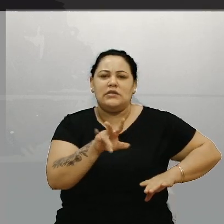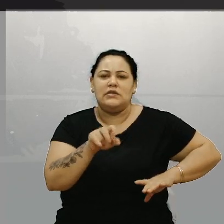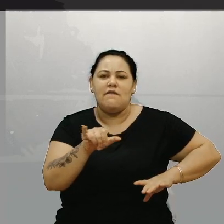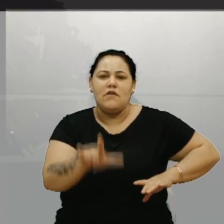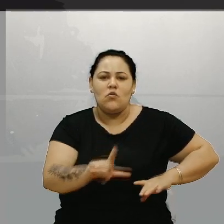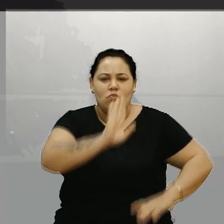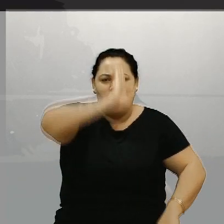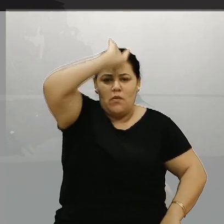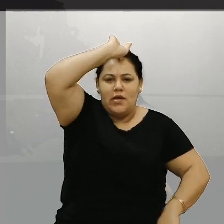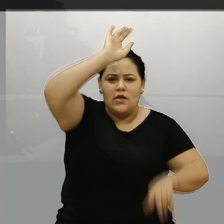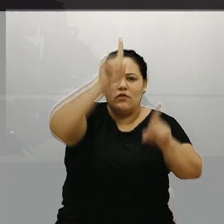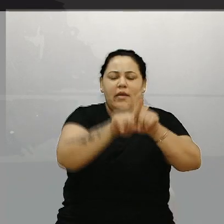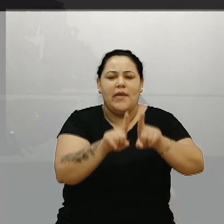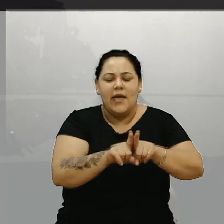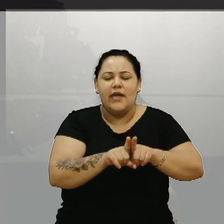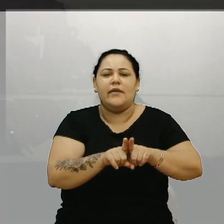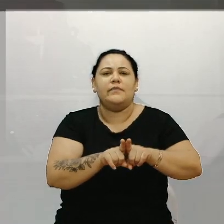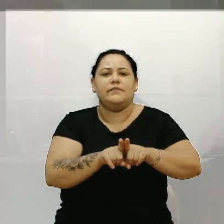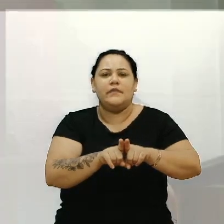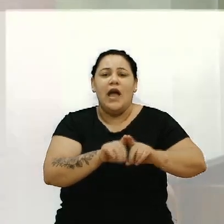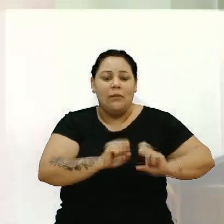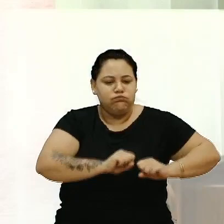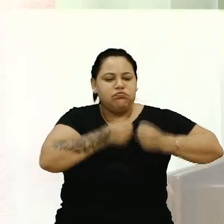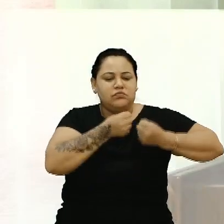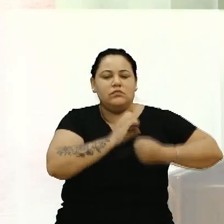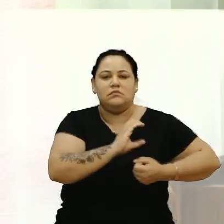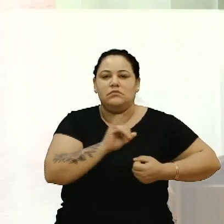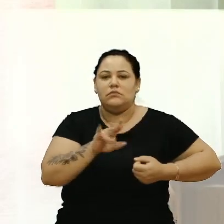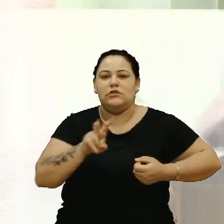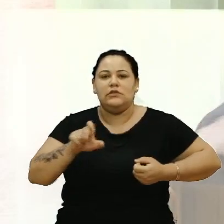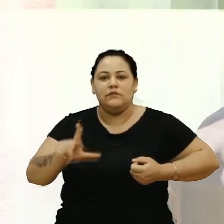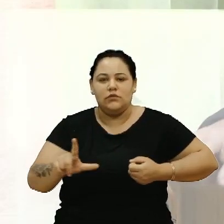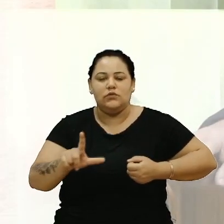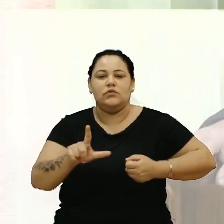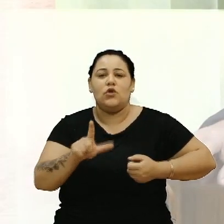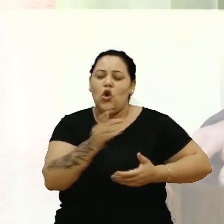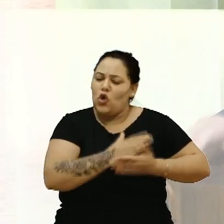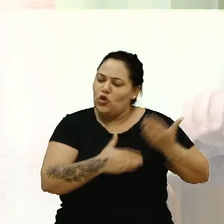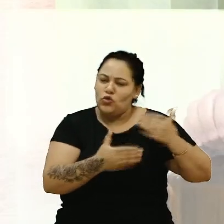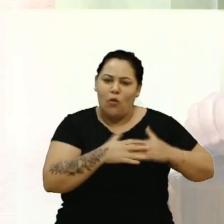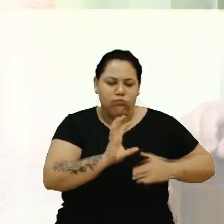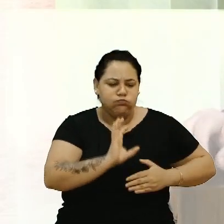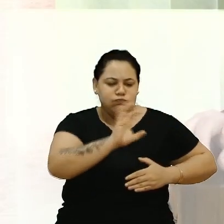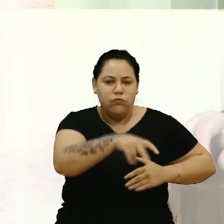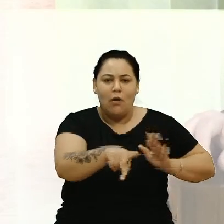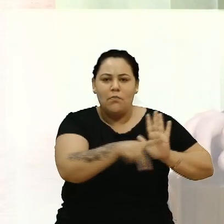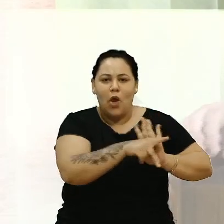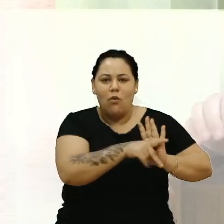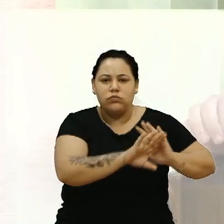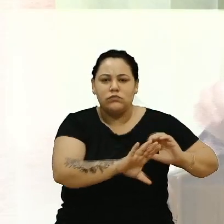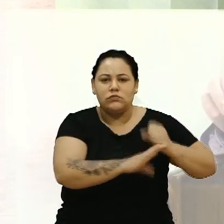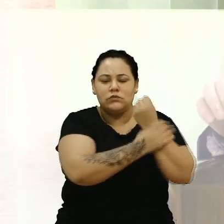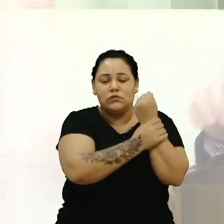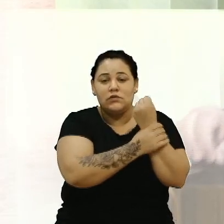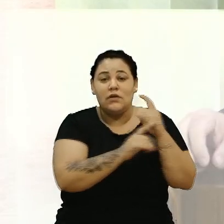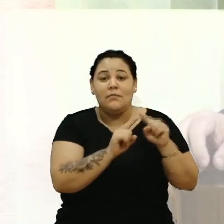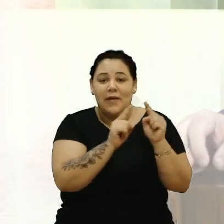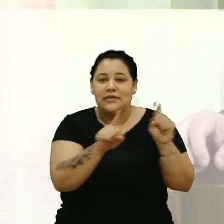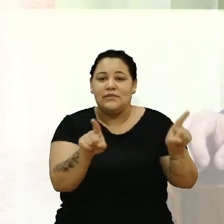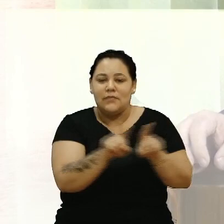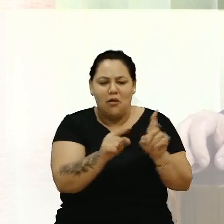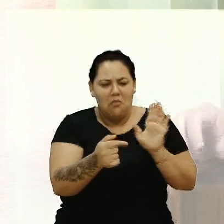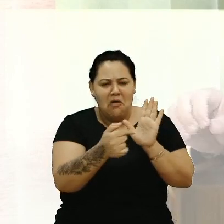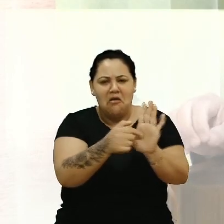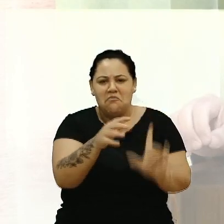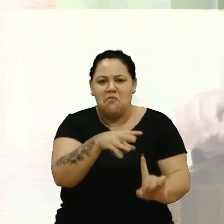bombeiros, a Defesa Civil, todos os órgãos de segurança, mas também a gente destaca todos esses voluntários